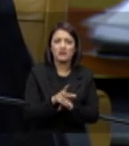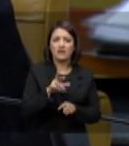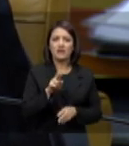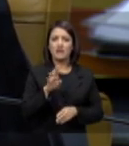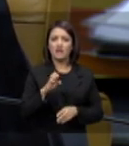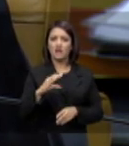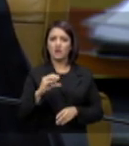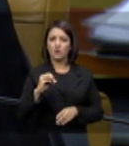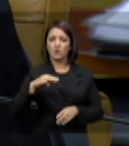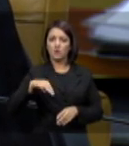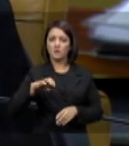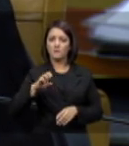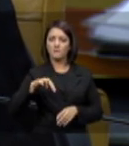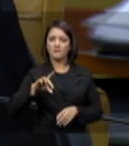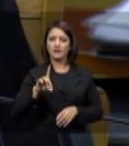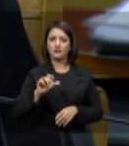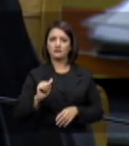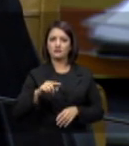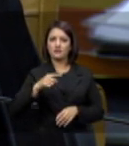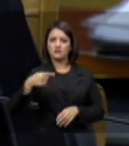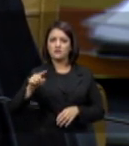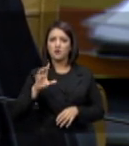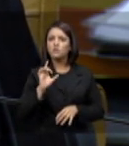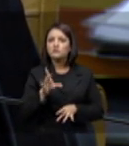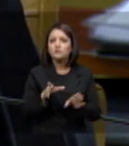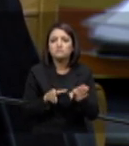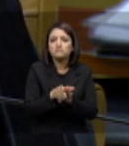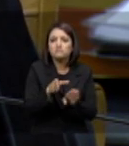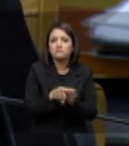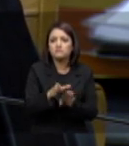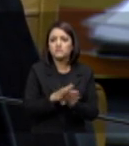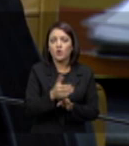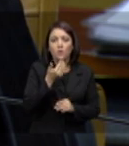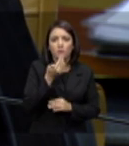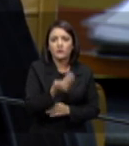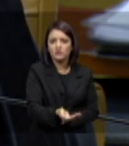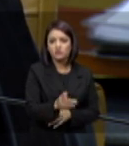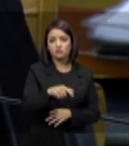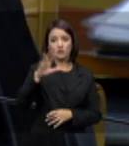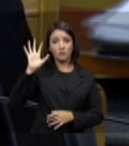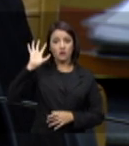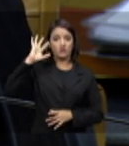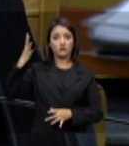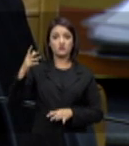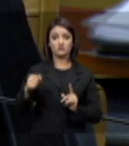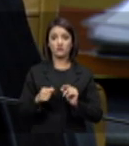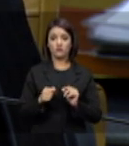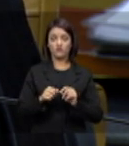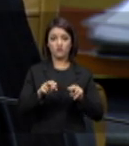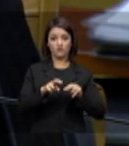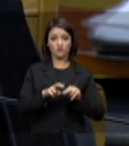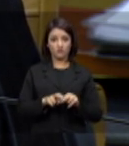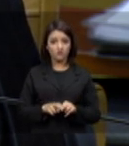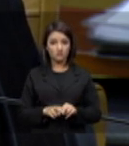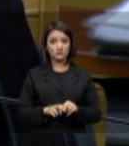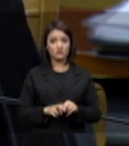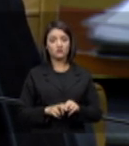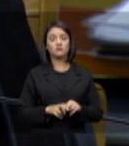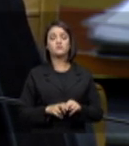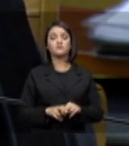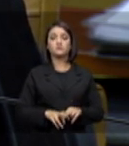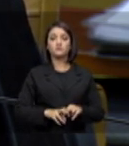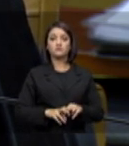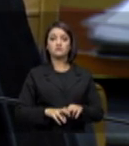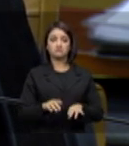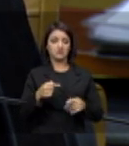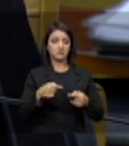qual é o significado desta decisão porque uma decisão emanada da cor de cor de condicional mas